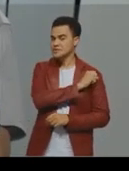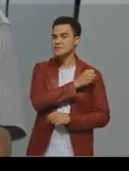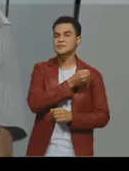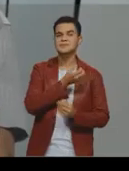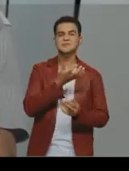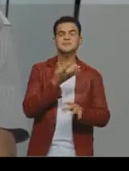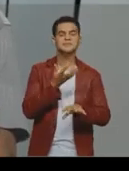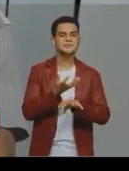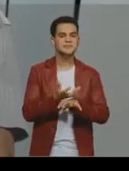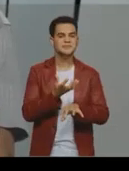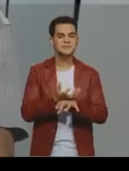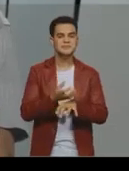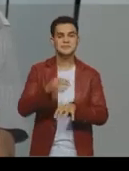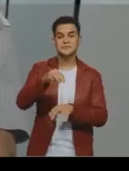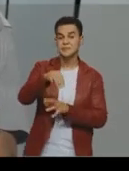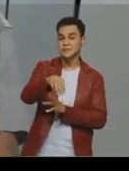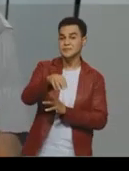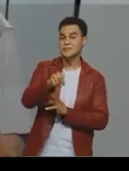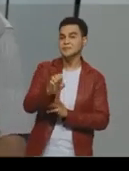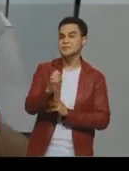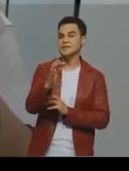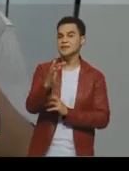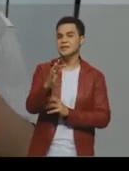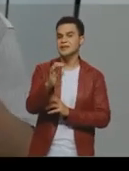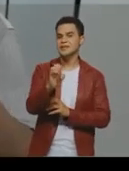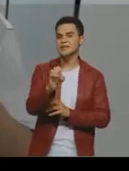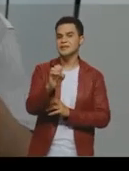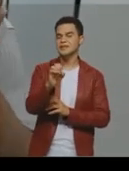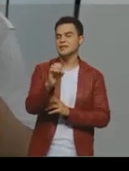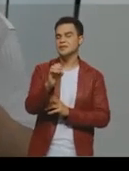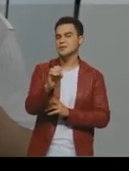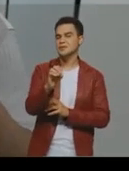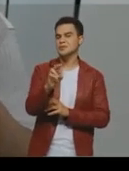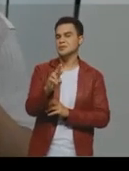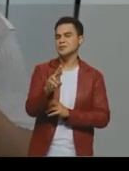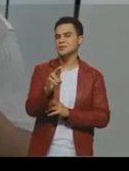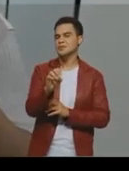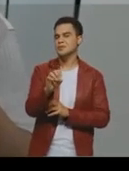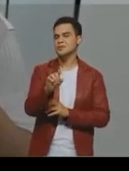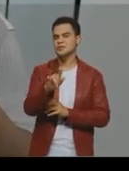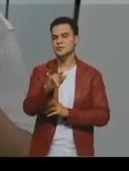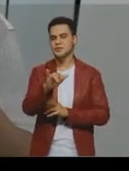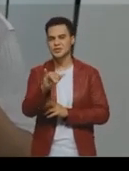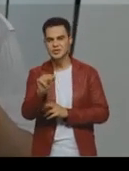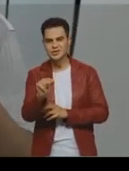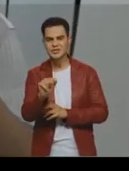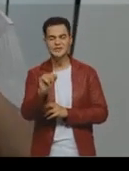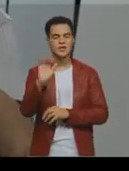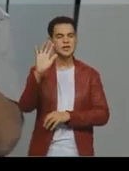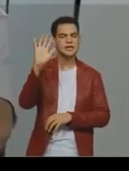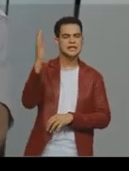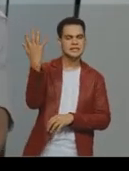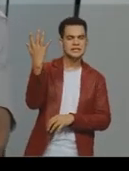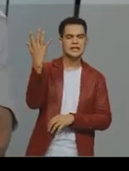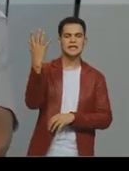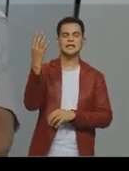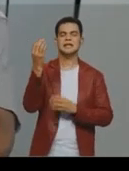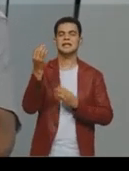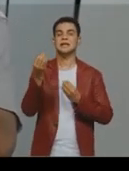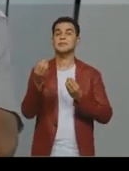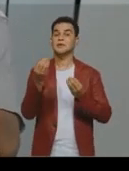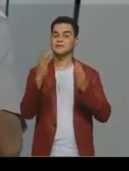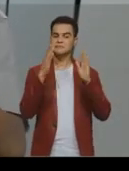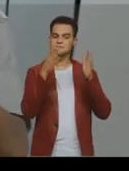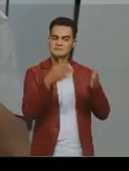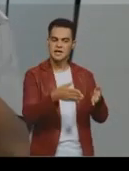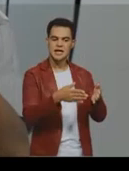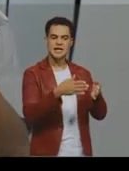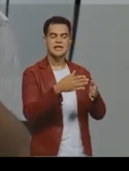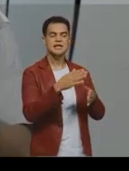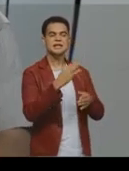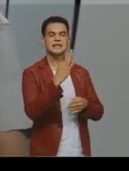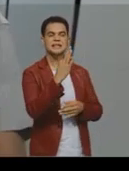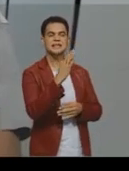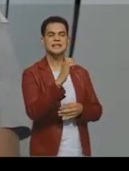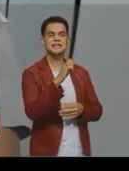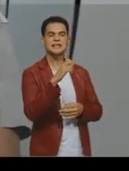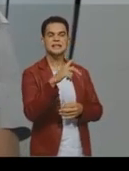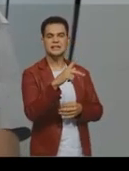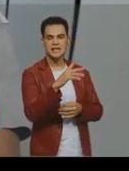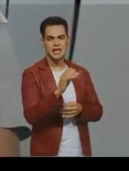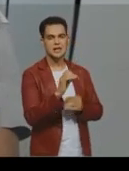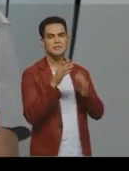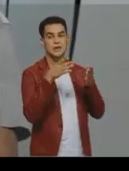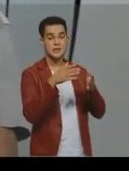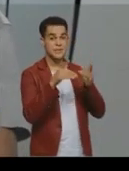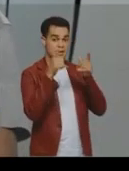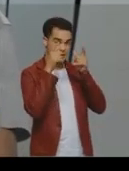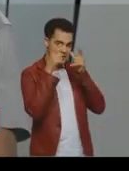trabalhei a aula de meteorologia, então nós falamos a diferença entre clima e tempo e focamos no tempo, né, que é onde nos